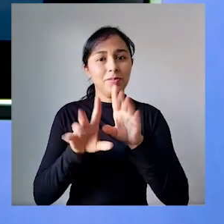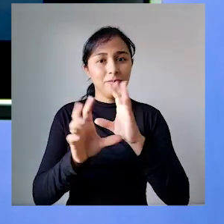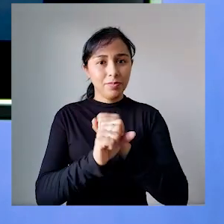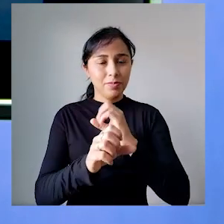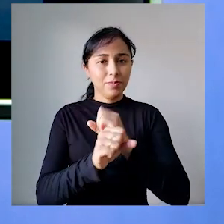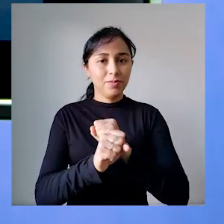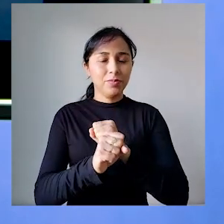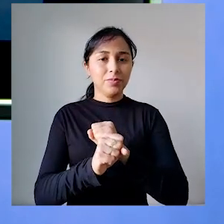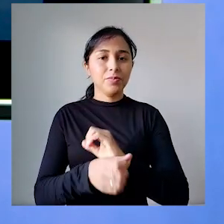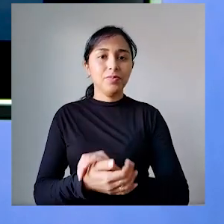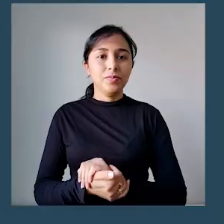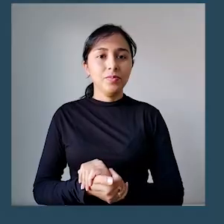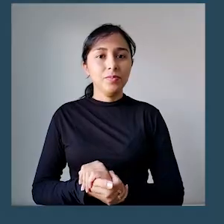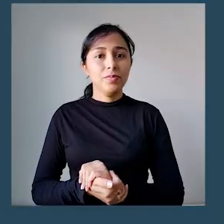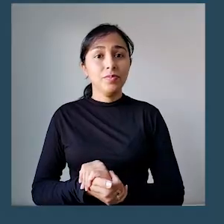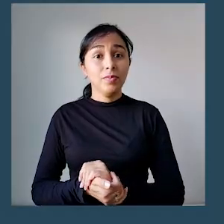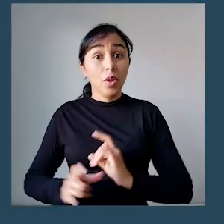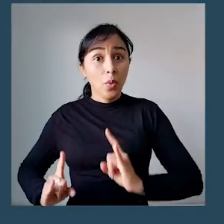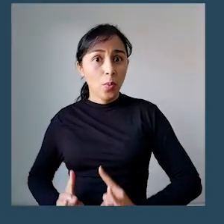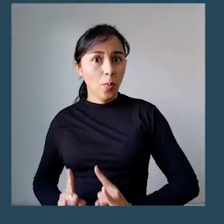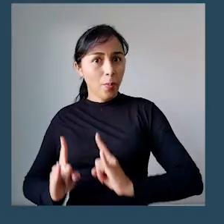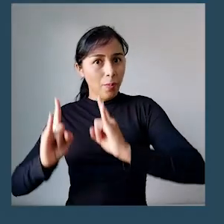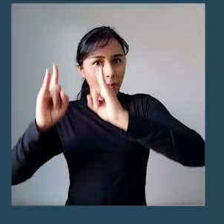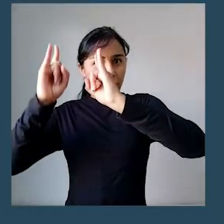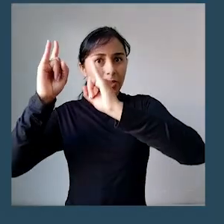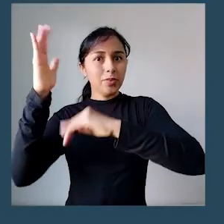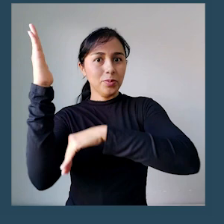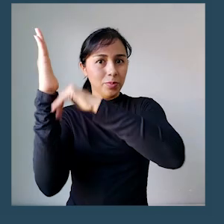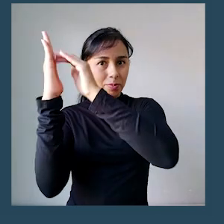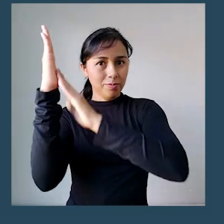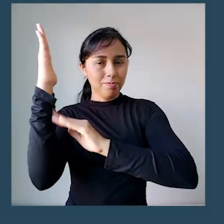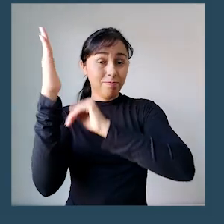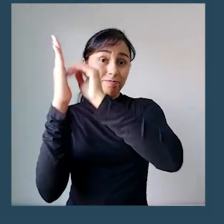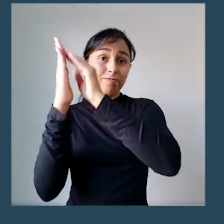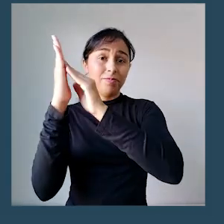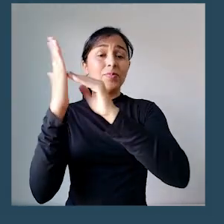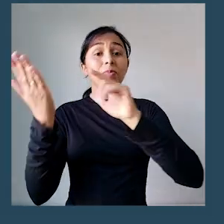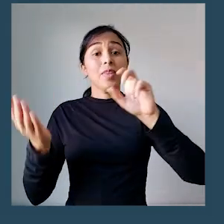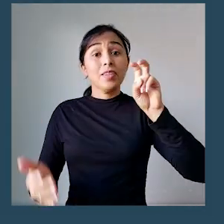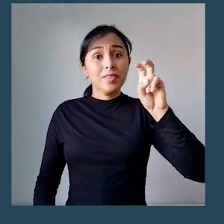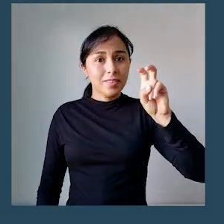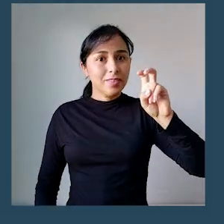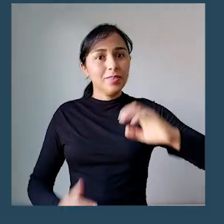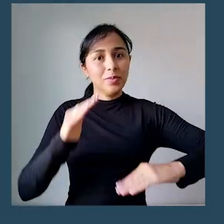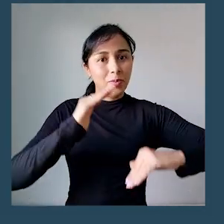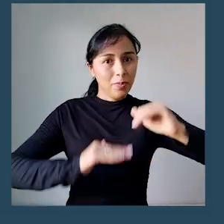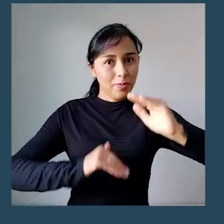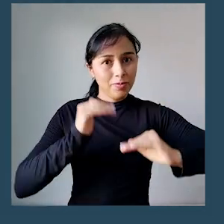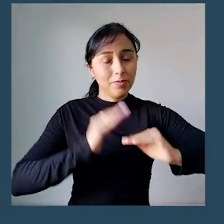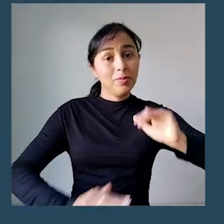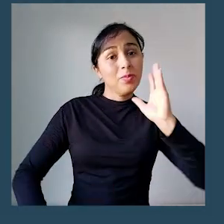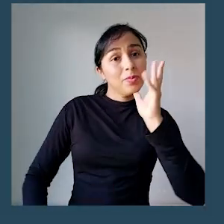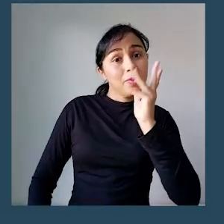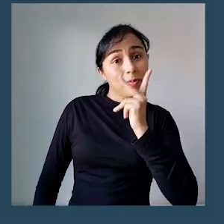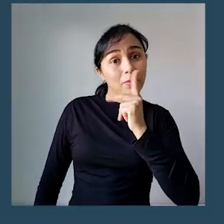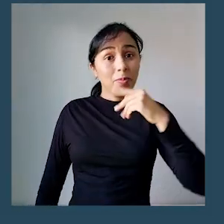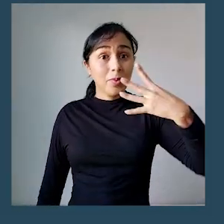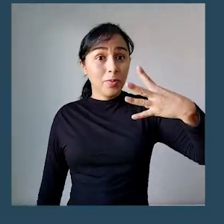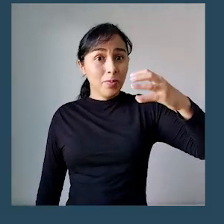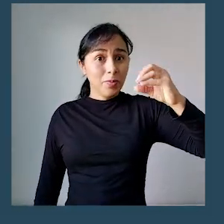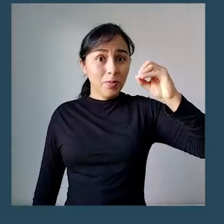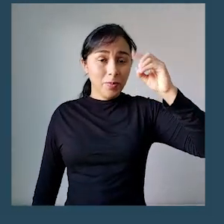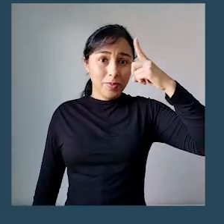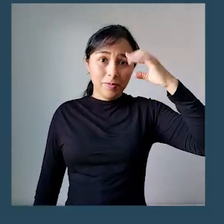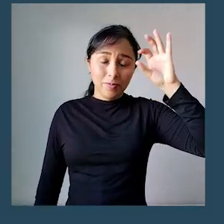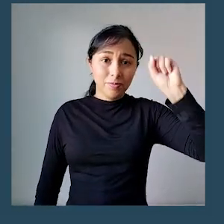grandezas. Então vamos lá. Para pintar um prédio, 5 pintores levam 40 dias. Em quanto tempo 10